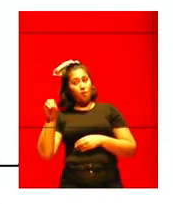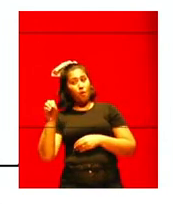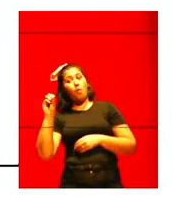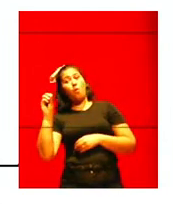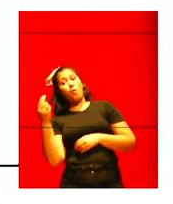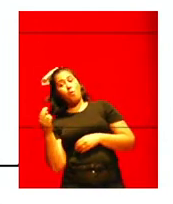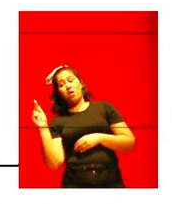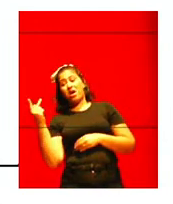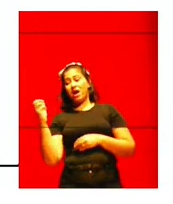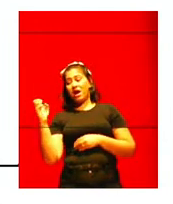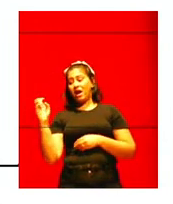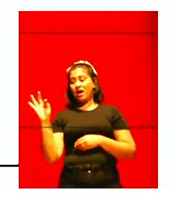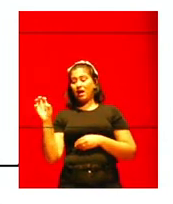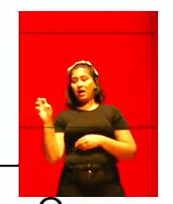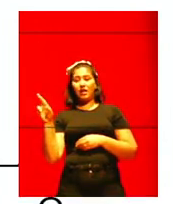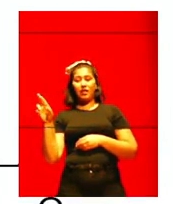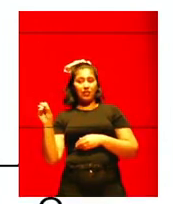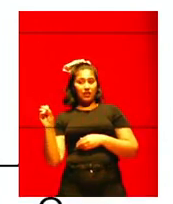Hã?